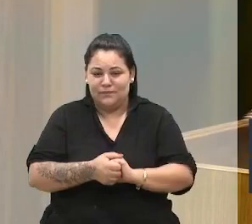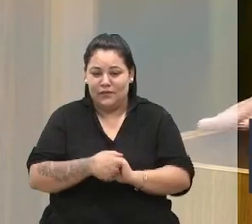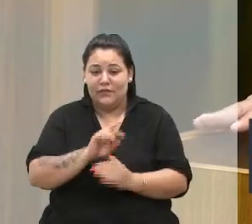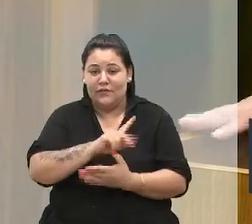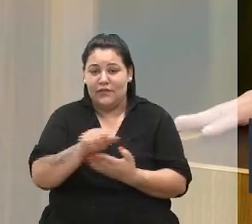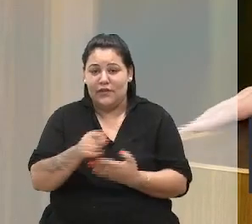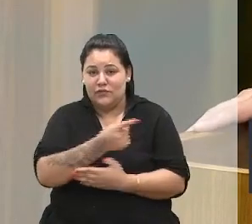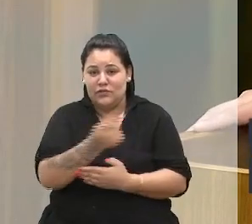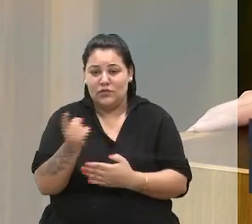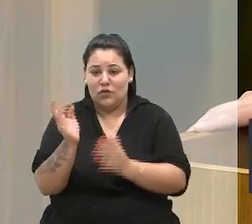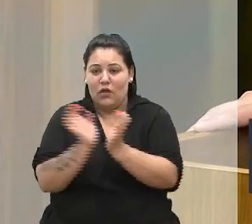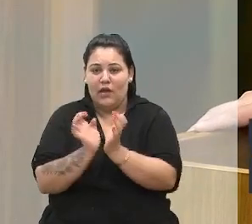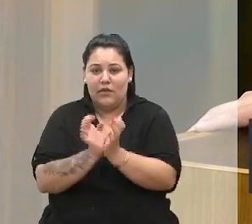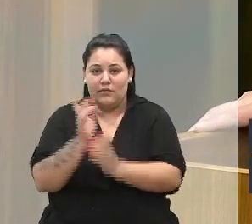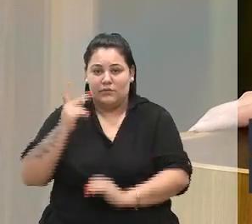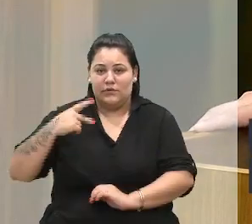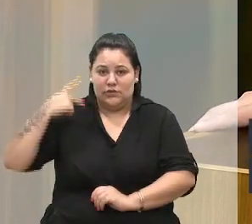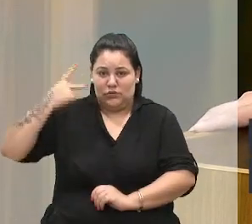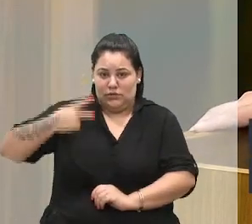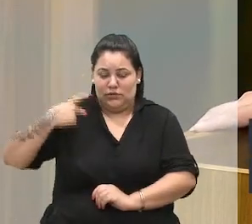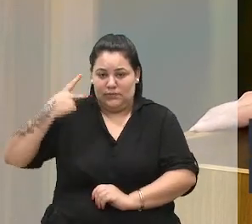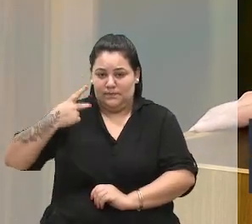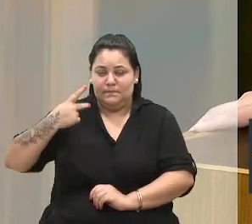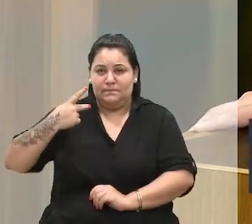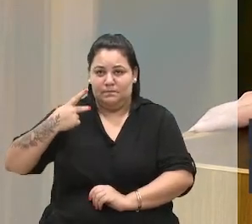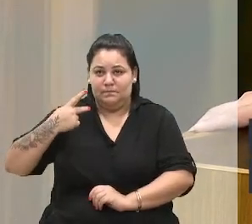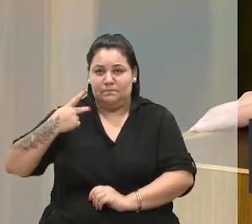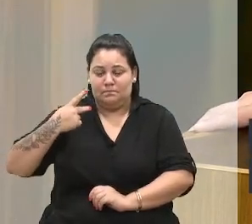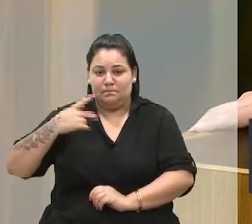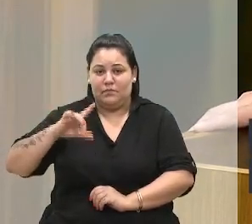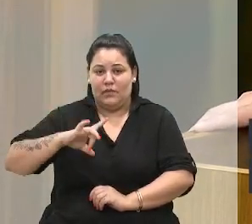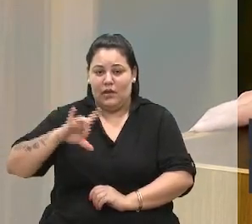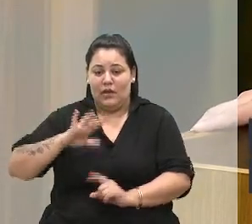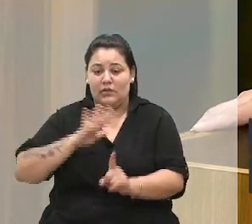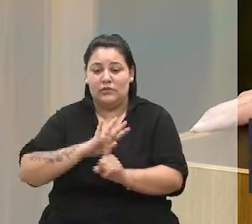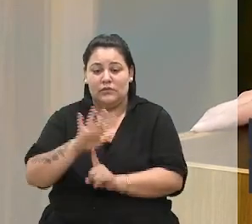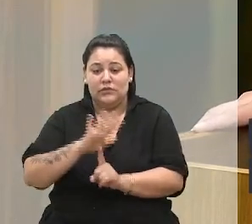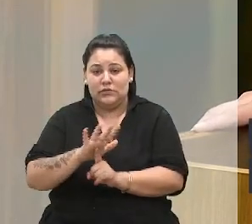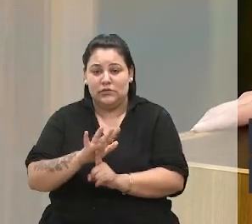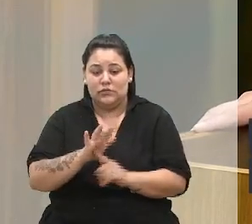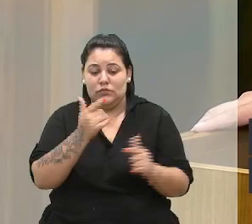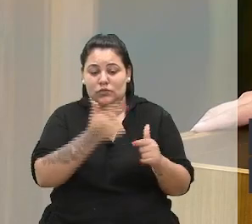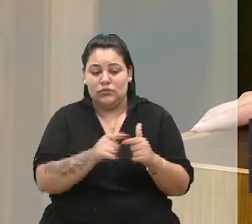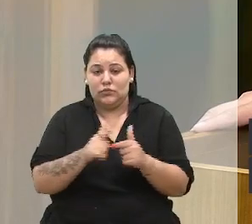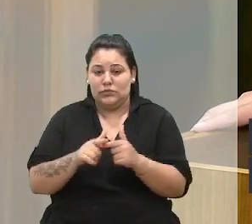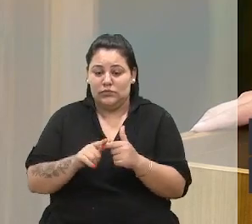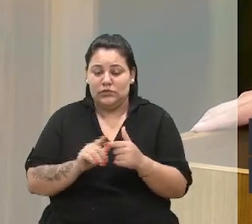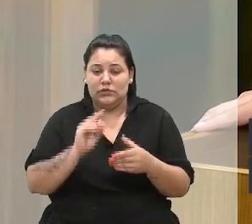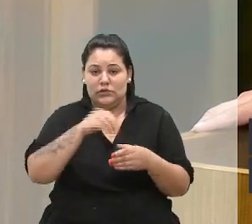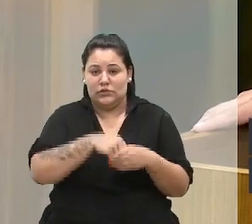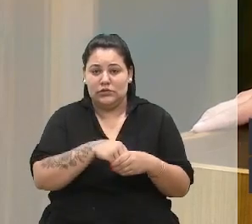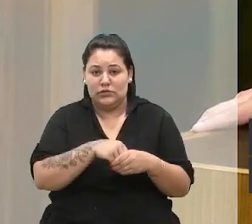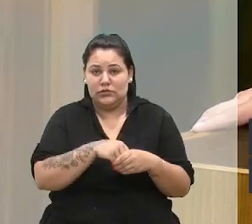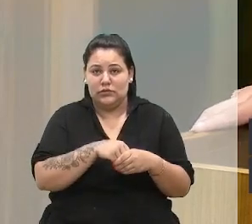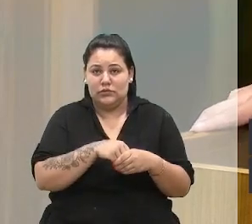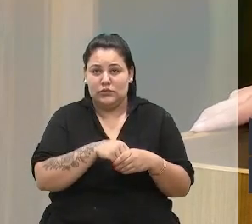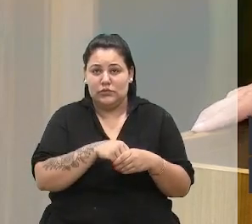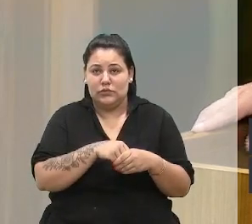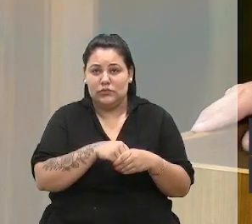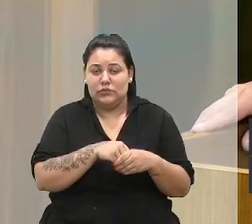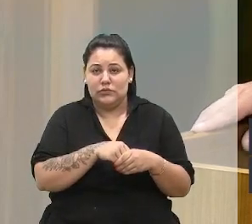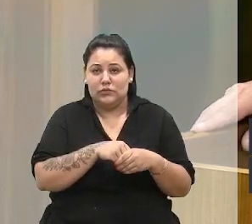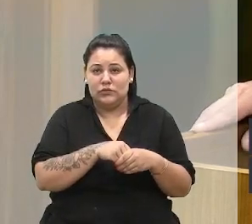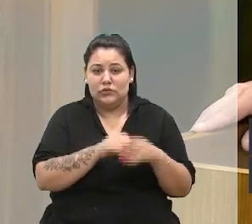colegas vereadores, devem ter sido demandados por problemas no transporte escolar. Nós tivemos um problema